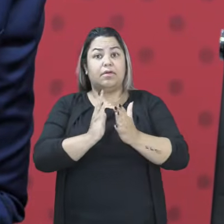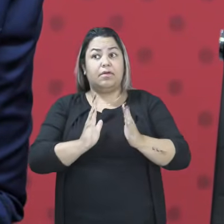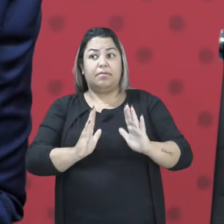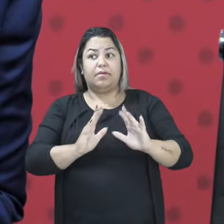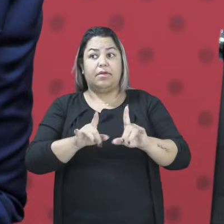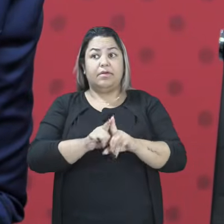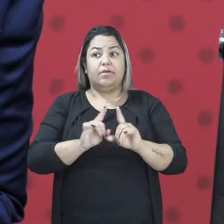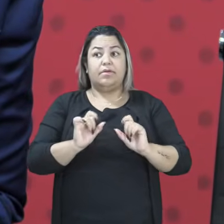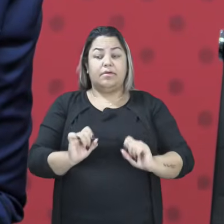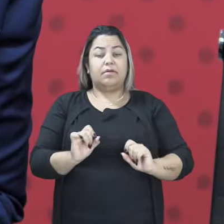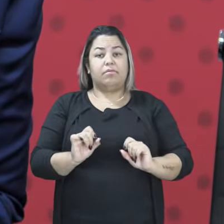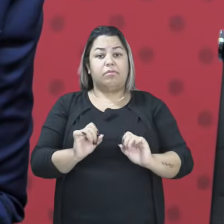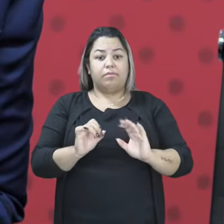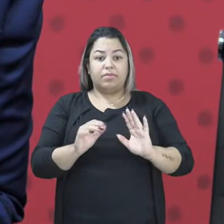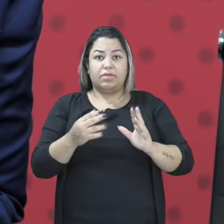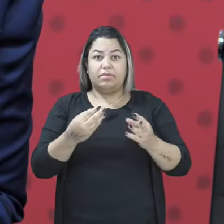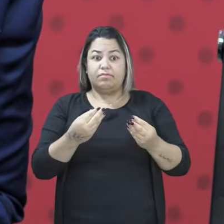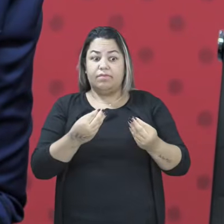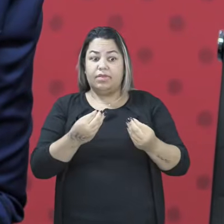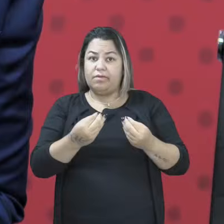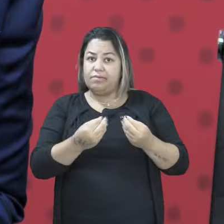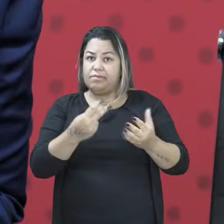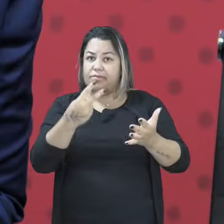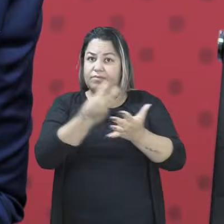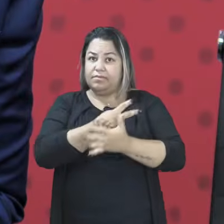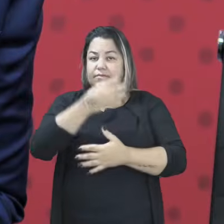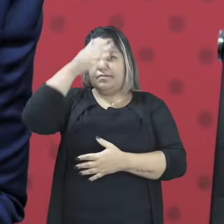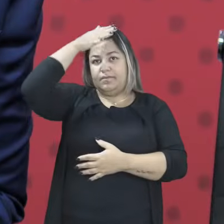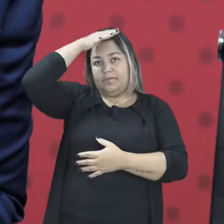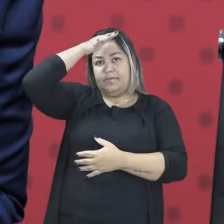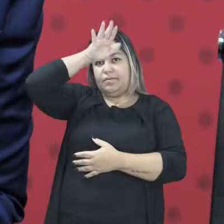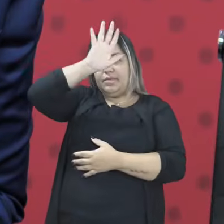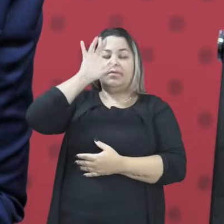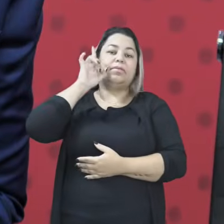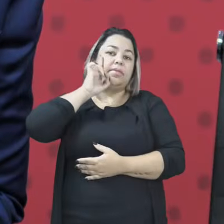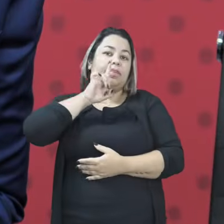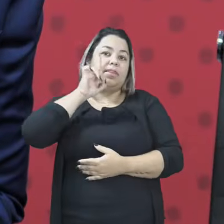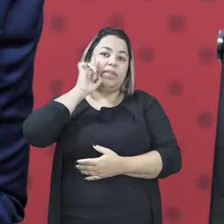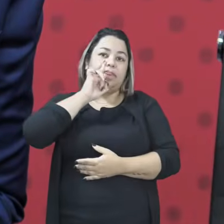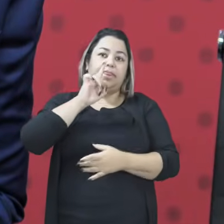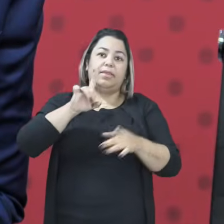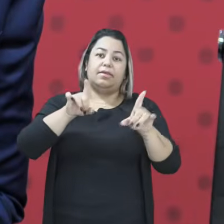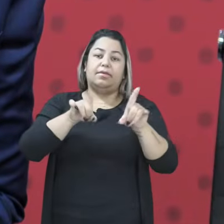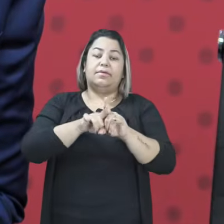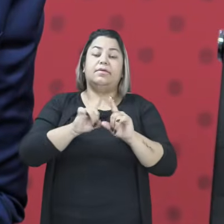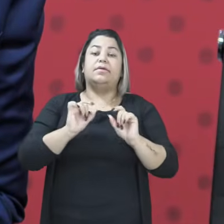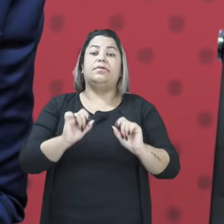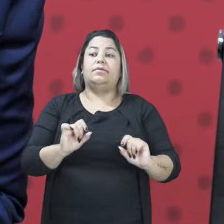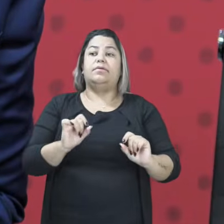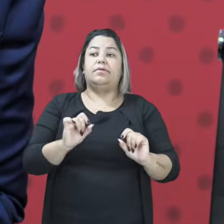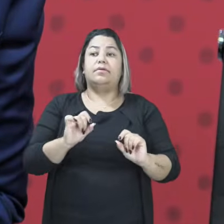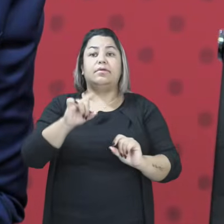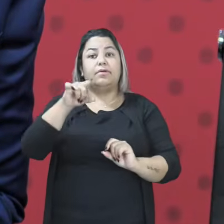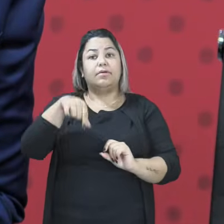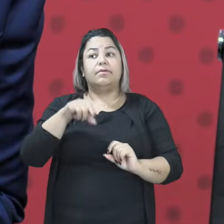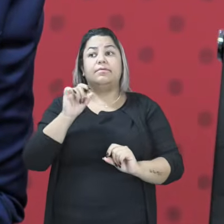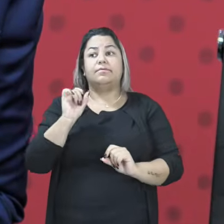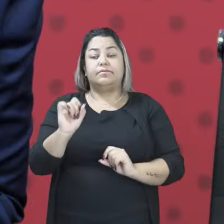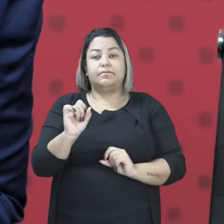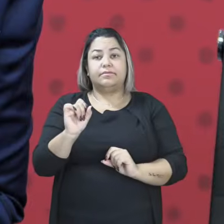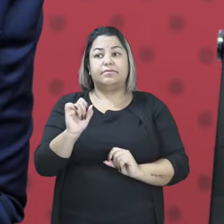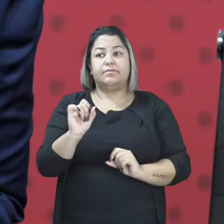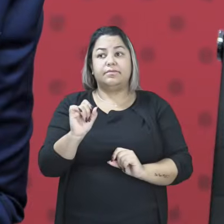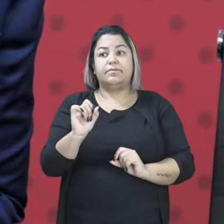de medidas como essa que o Trump tem adotado é tão destrutivo como